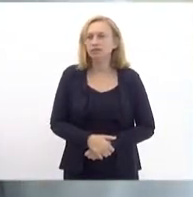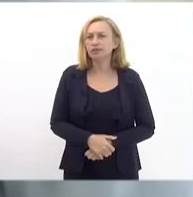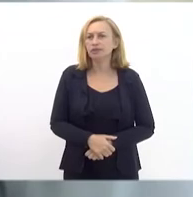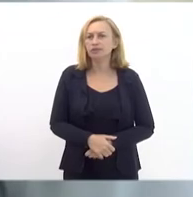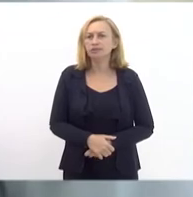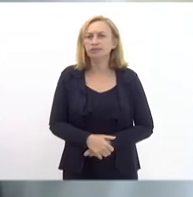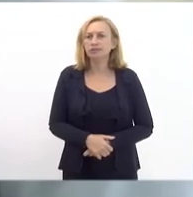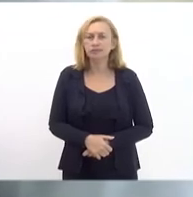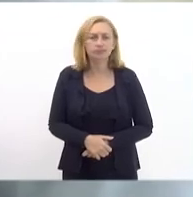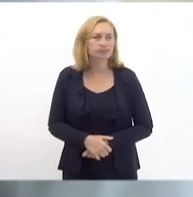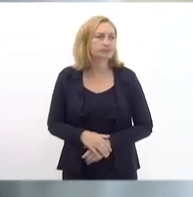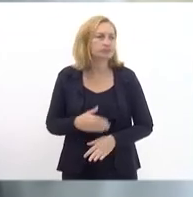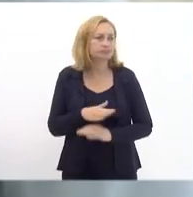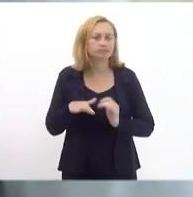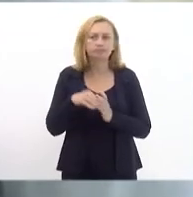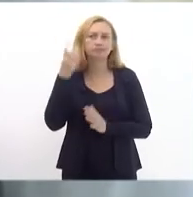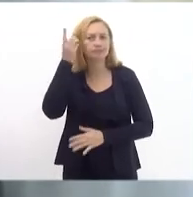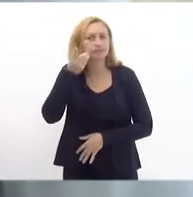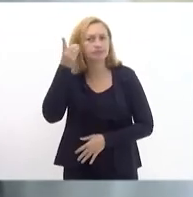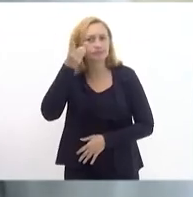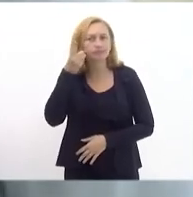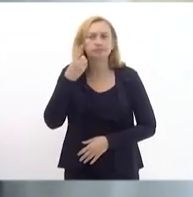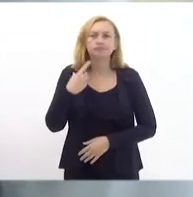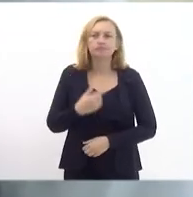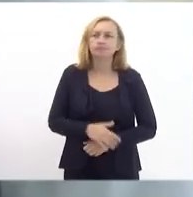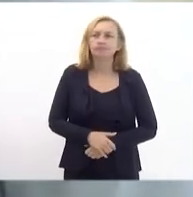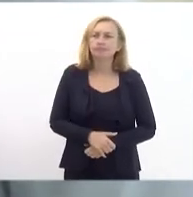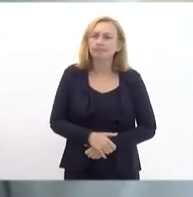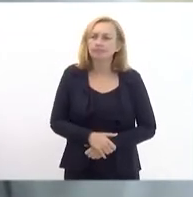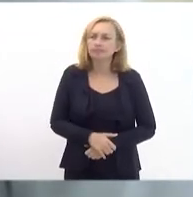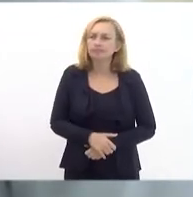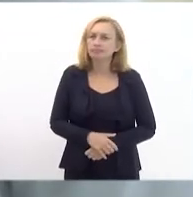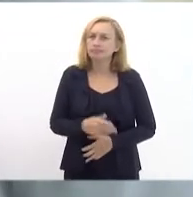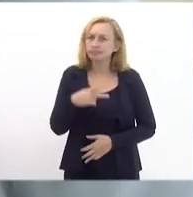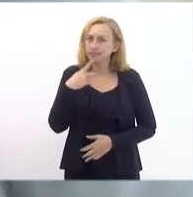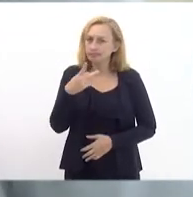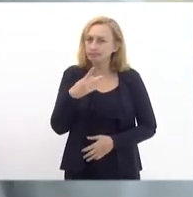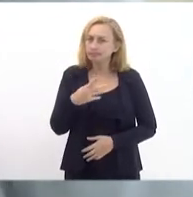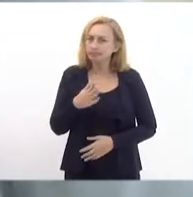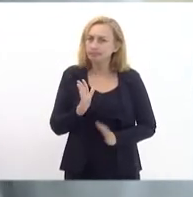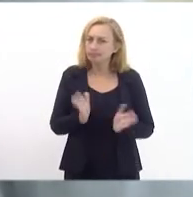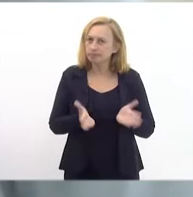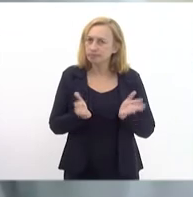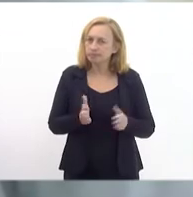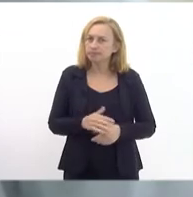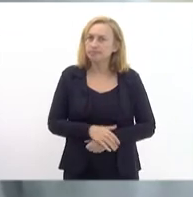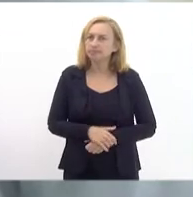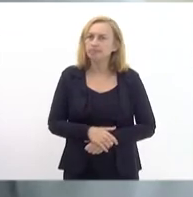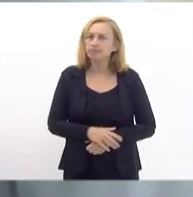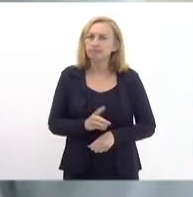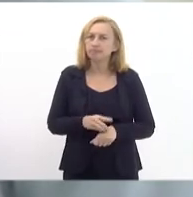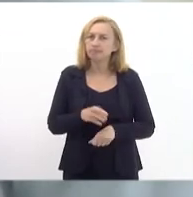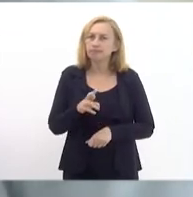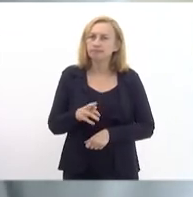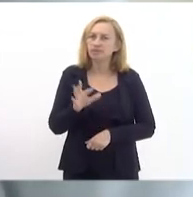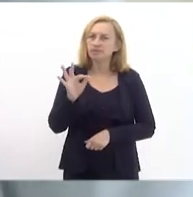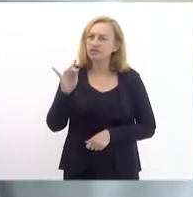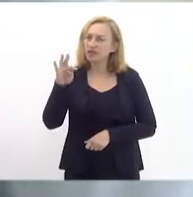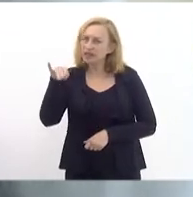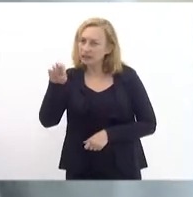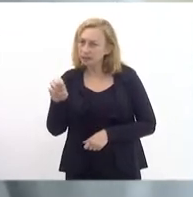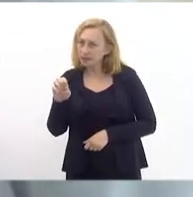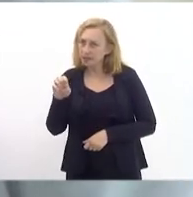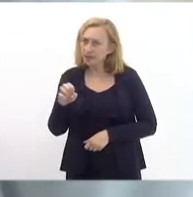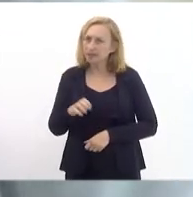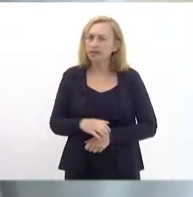Senhores deputados, senhoras e senhores, a minha indagação ao doutor Felipe Ramos e vai